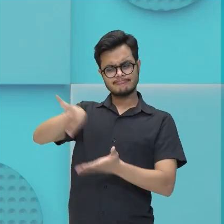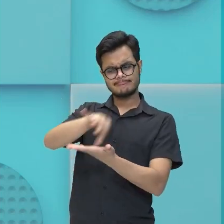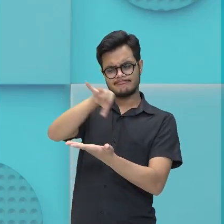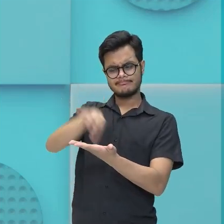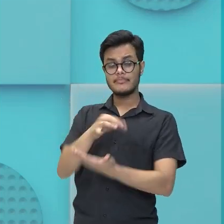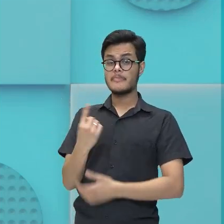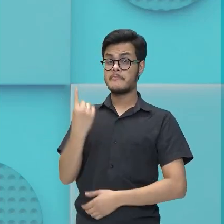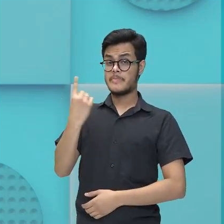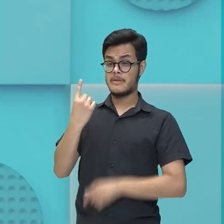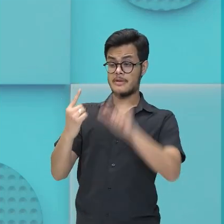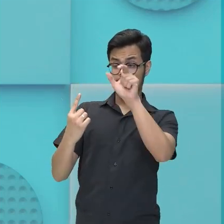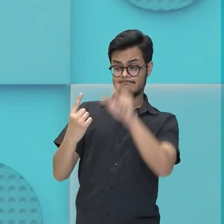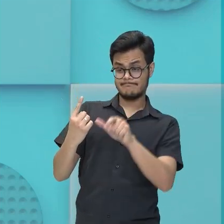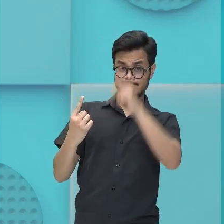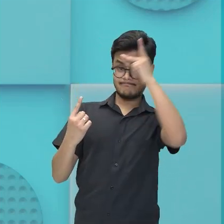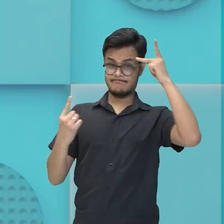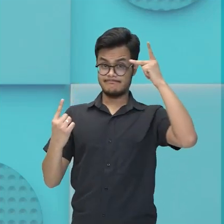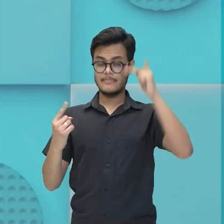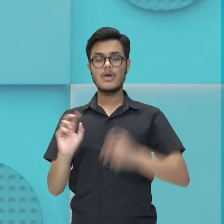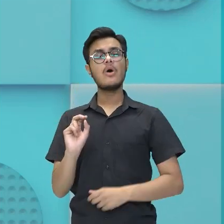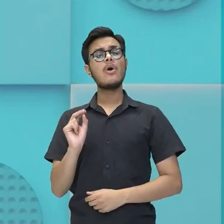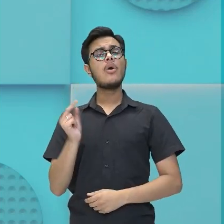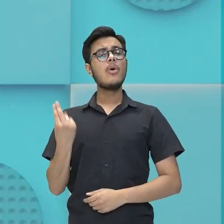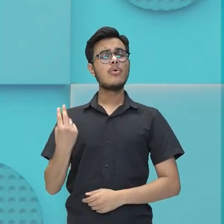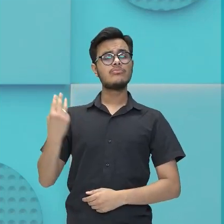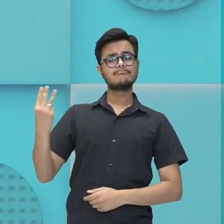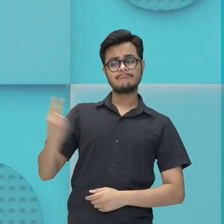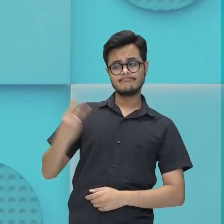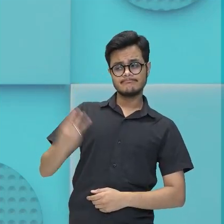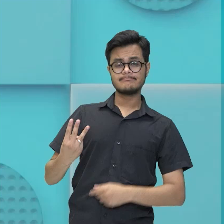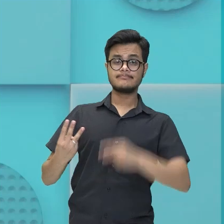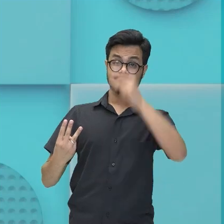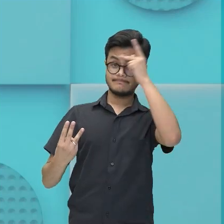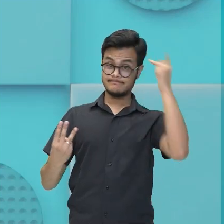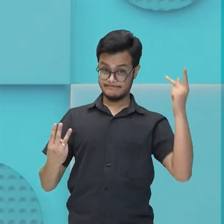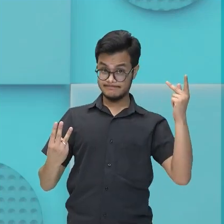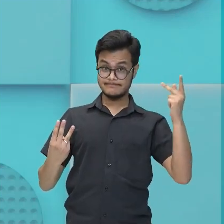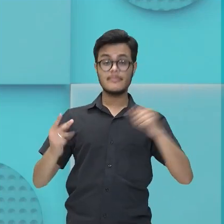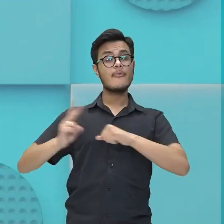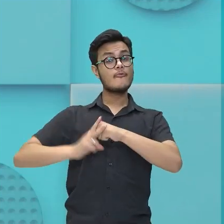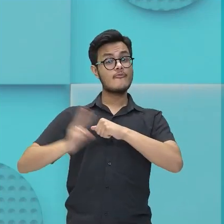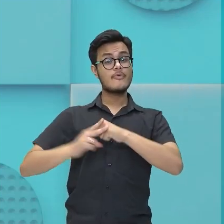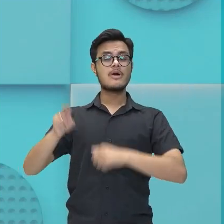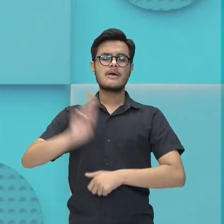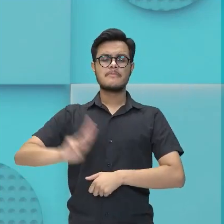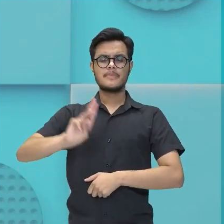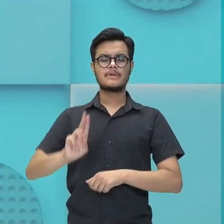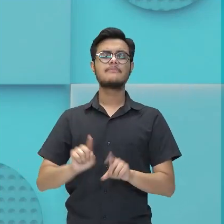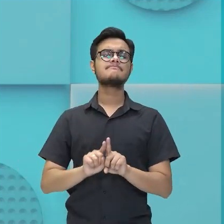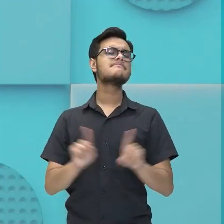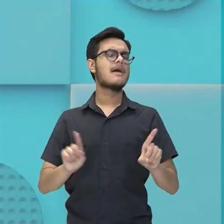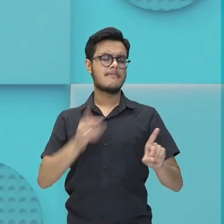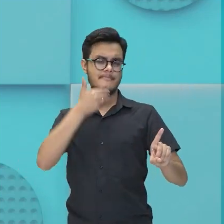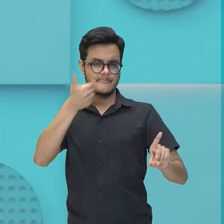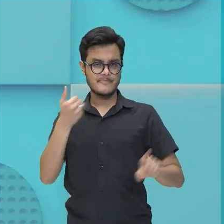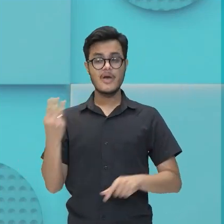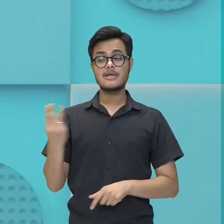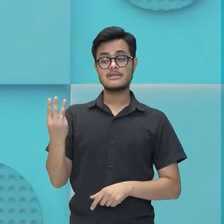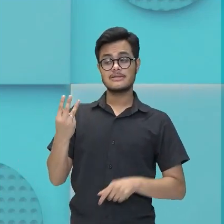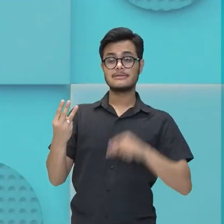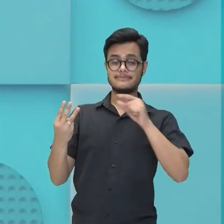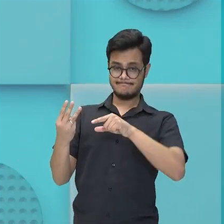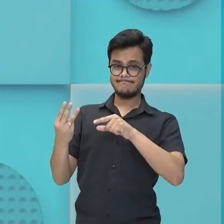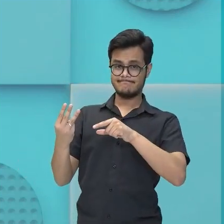primeira pessoa ou em terceira pessoa. A preferência, qual é? A terceira pessoa, principalmente